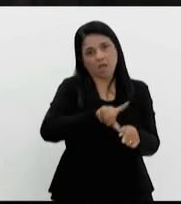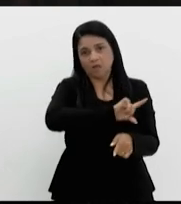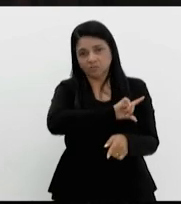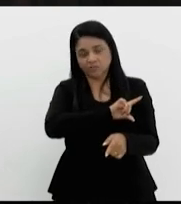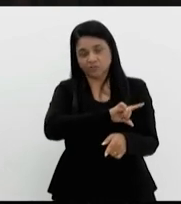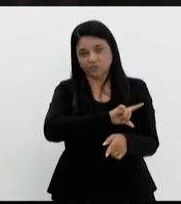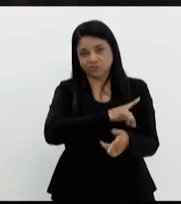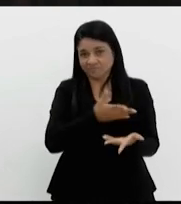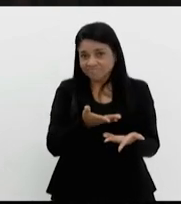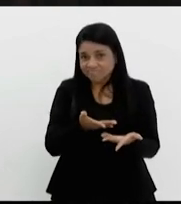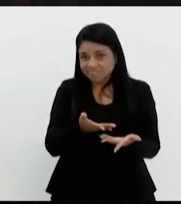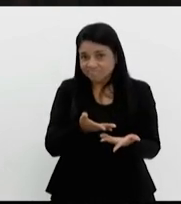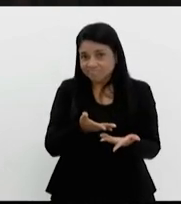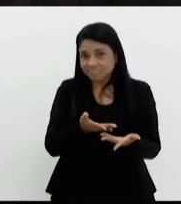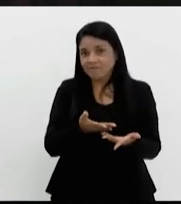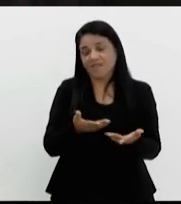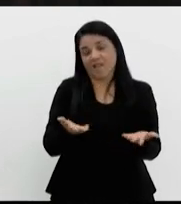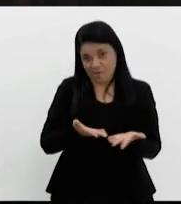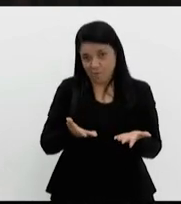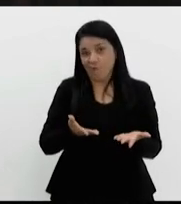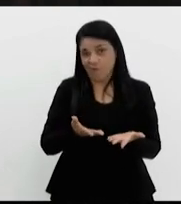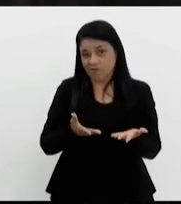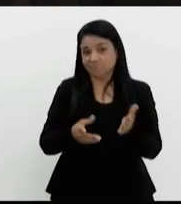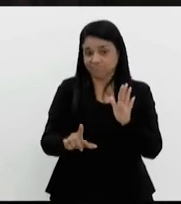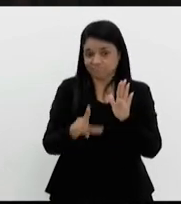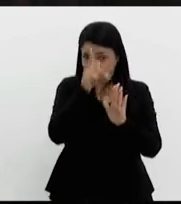nada. E que